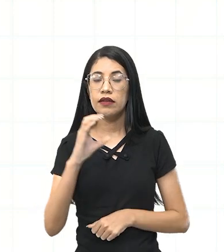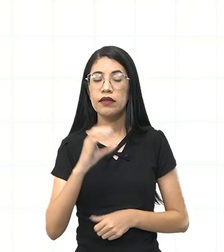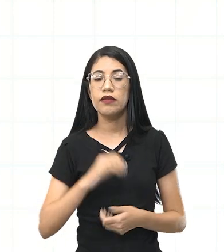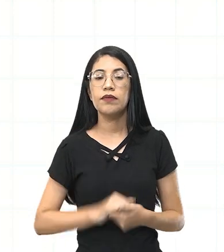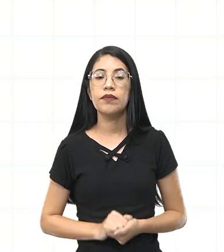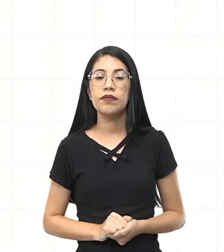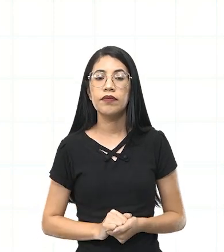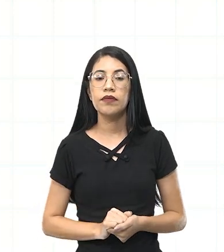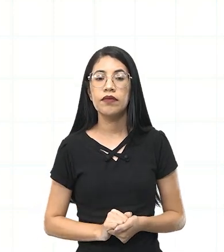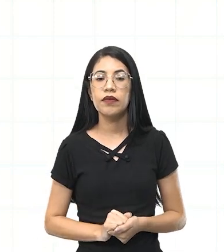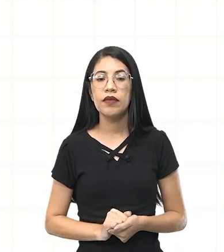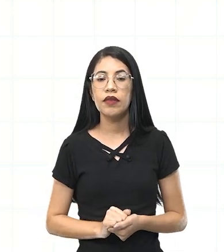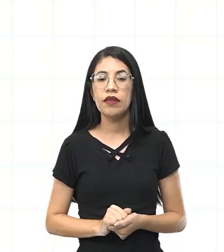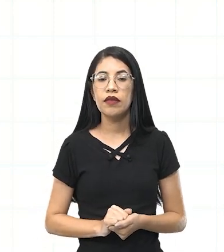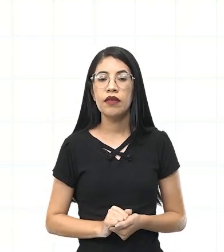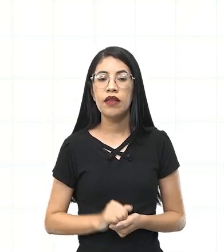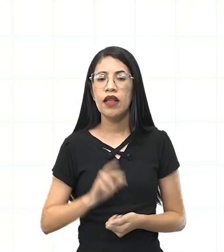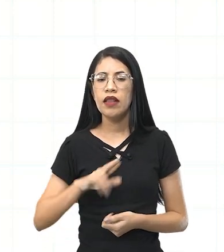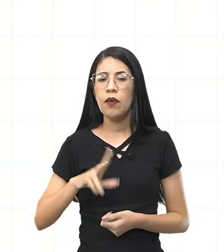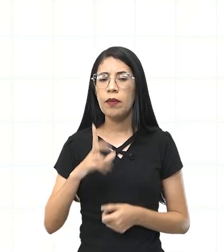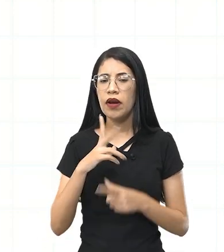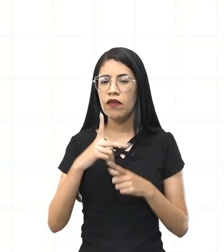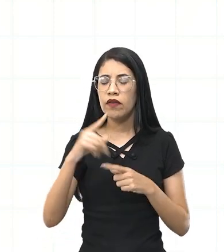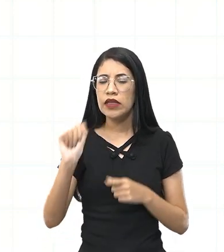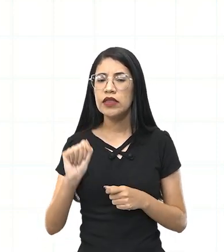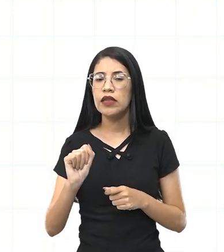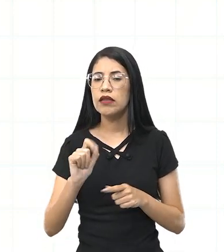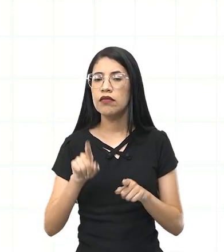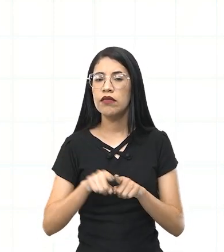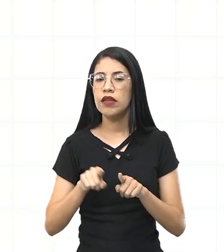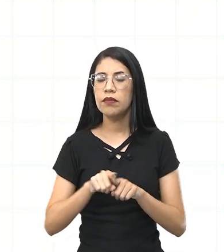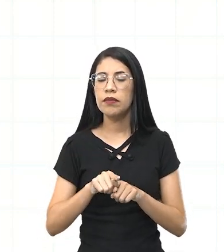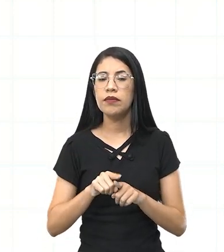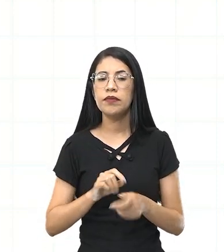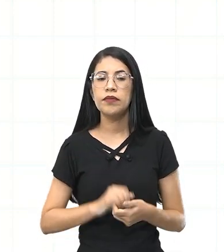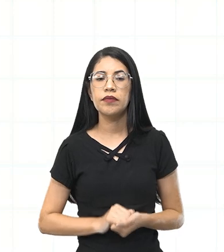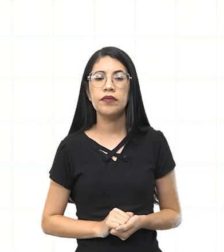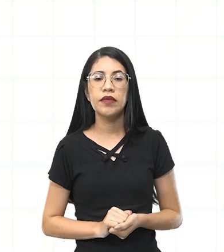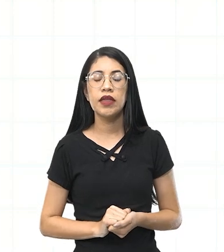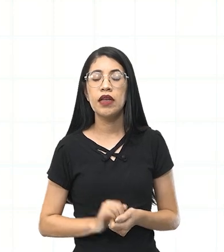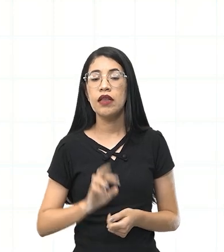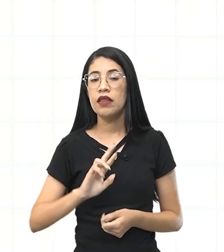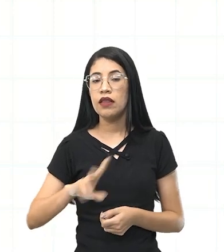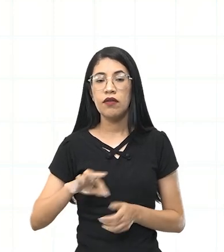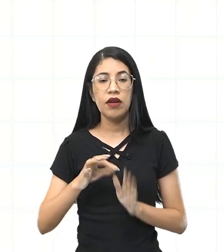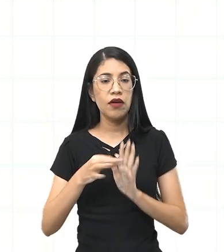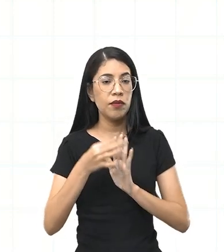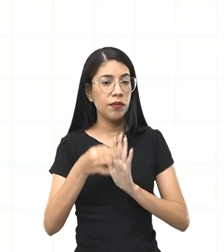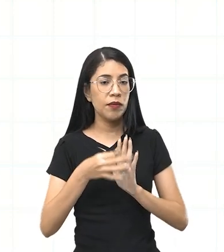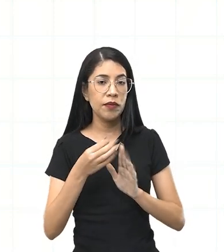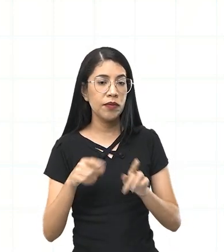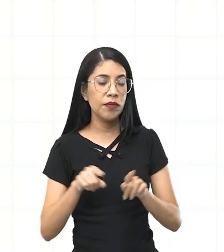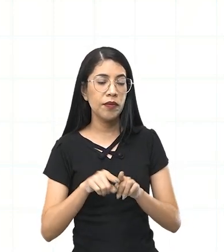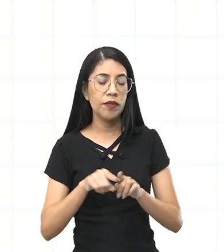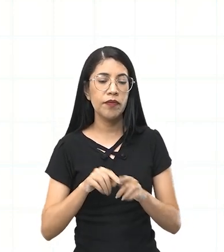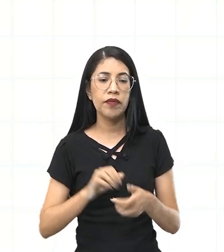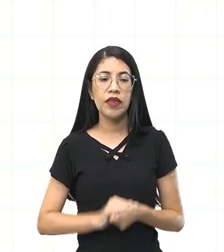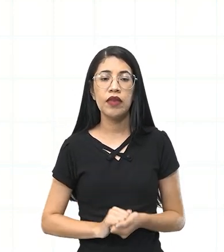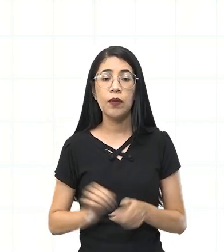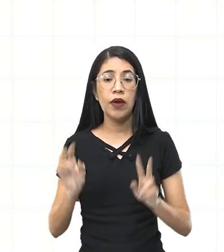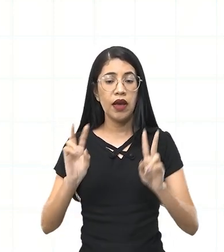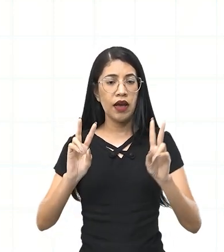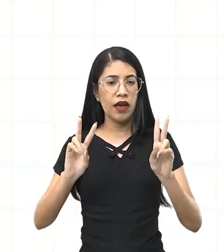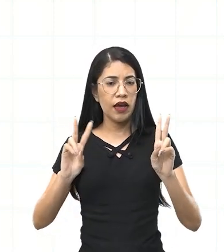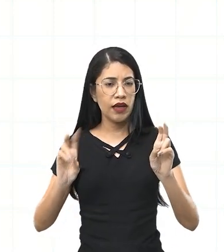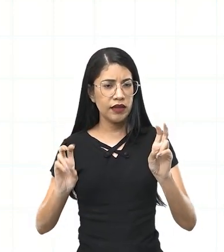para vencer uma delas. Também não se trata de uma opinião. Gente, essas aspas